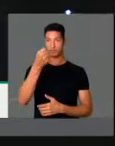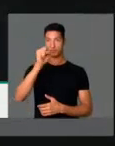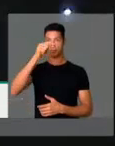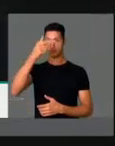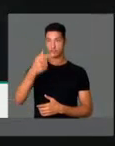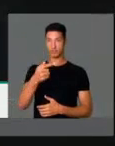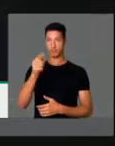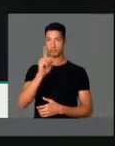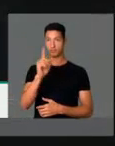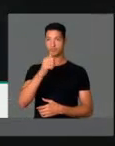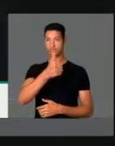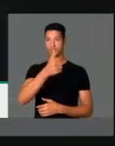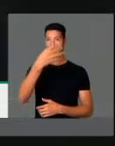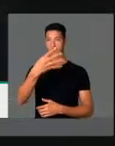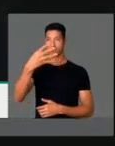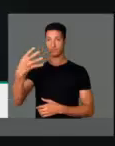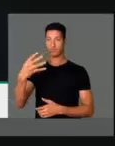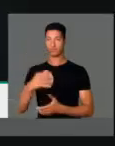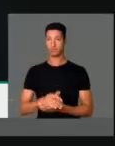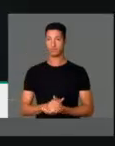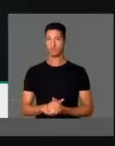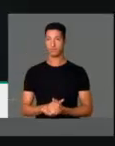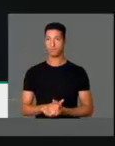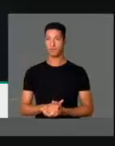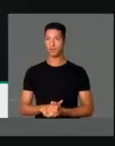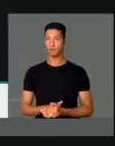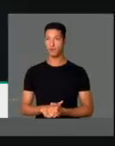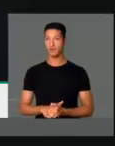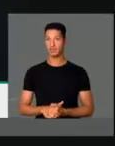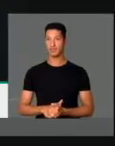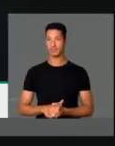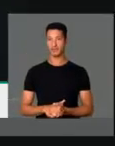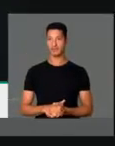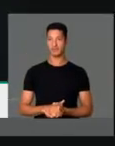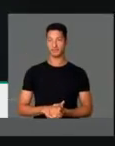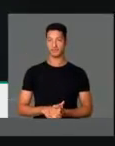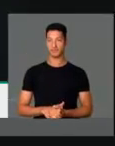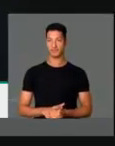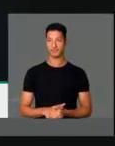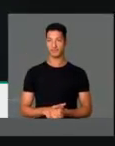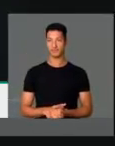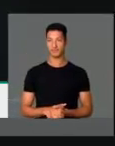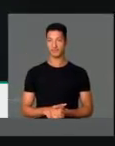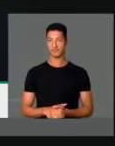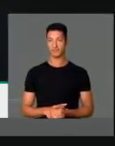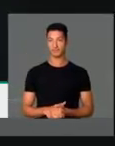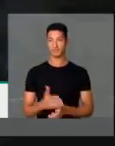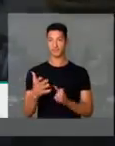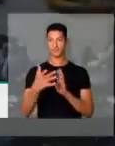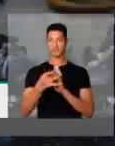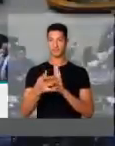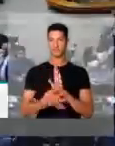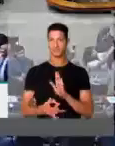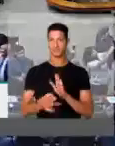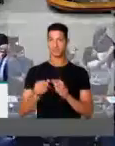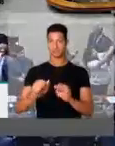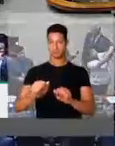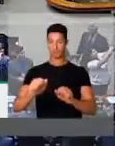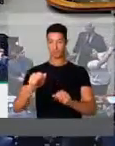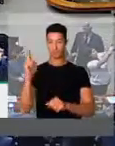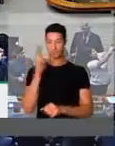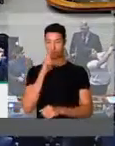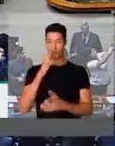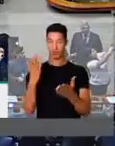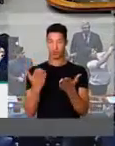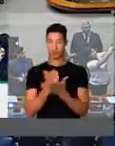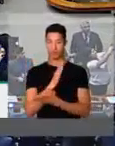287. Não, 144. Encerrado. Que resistência! Requerimento, a urgência foi